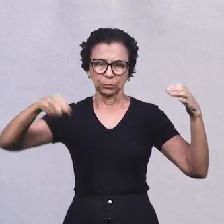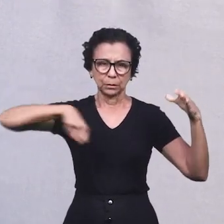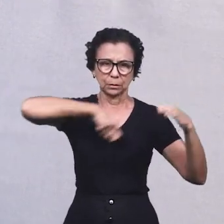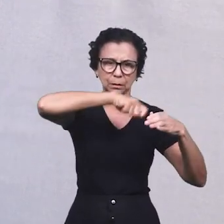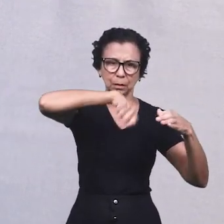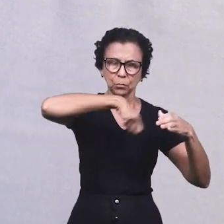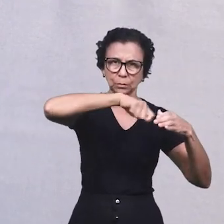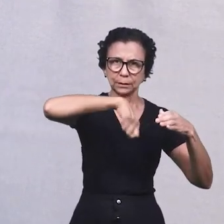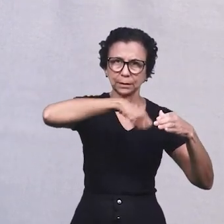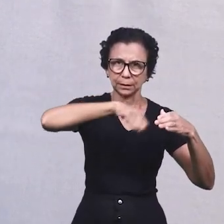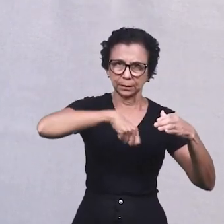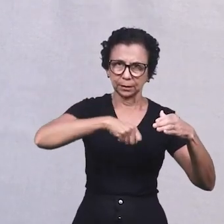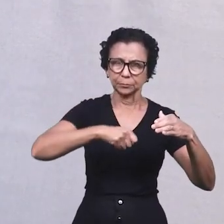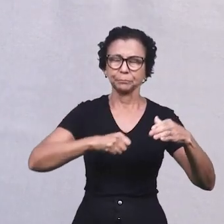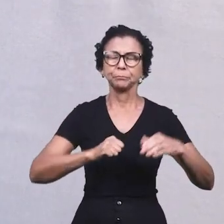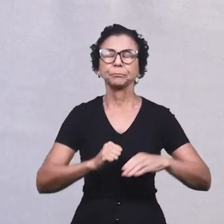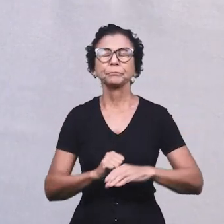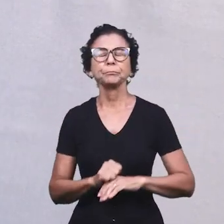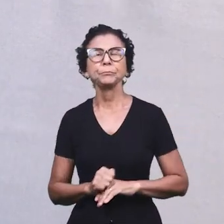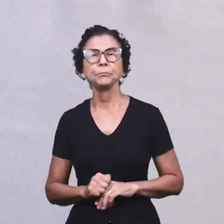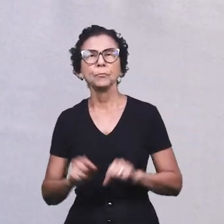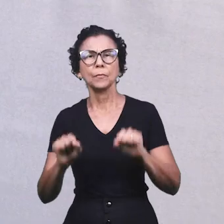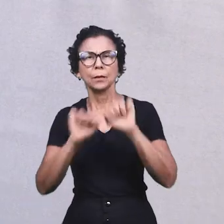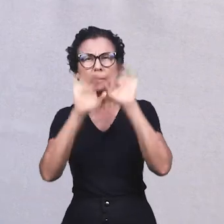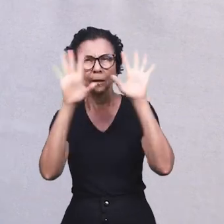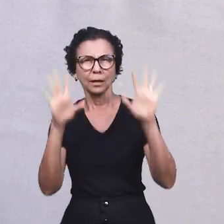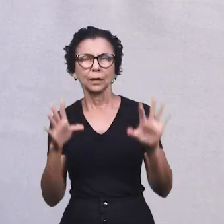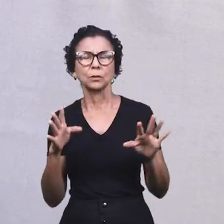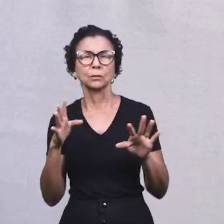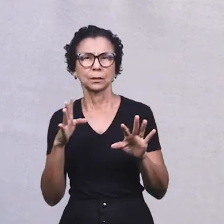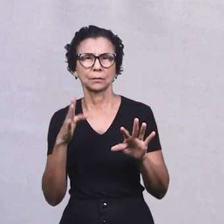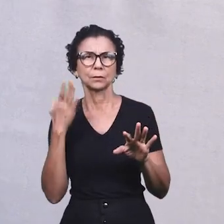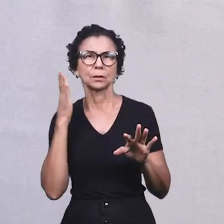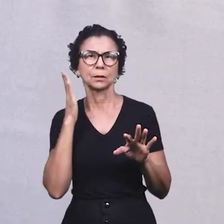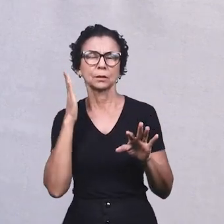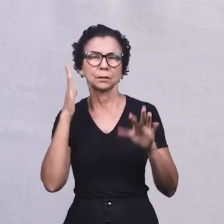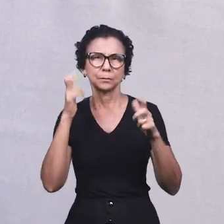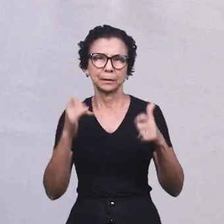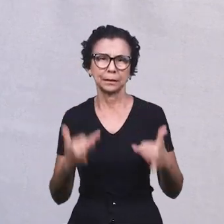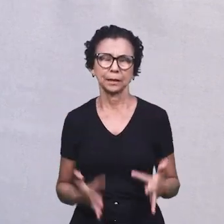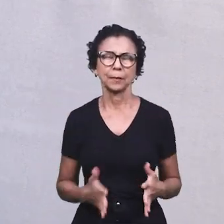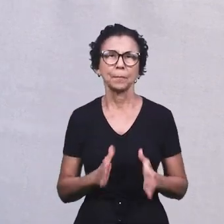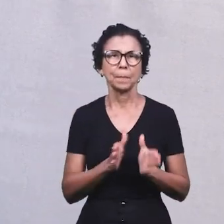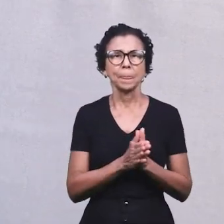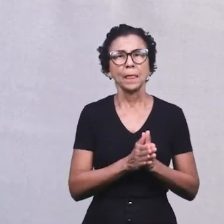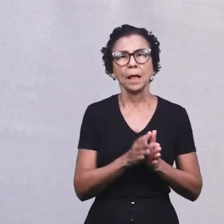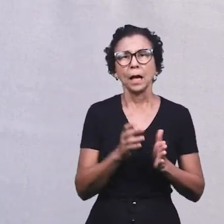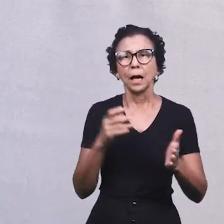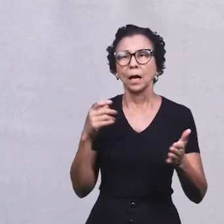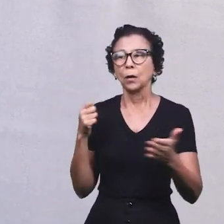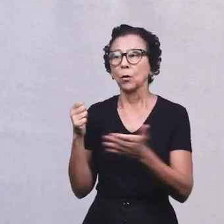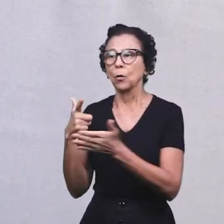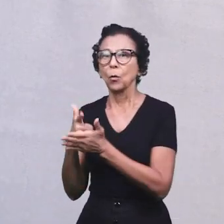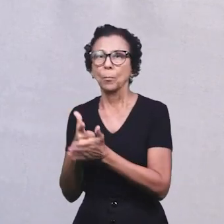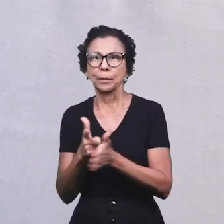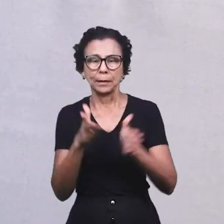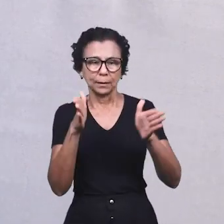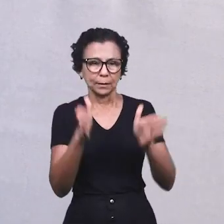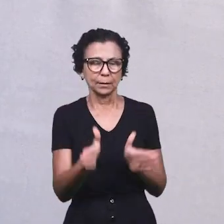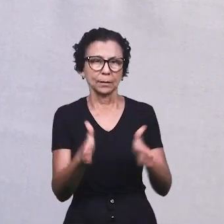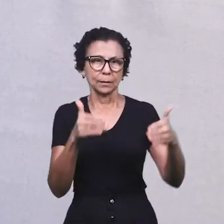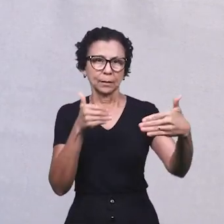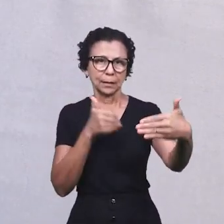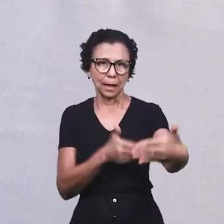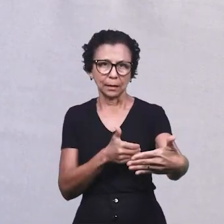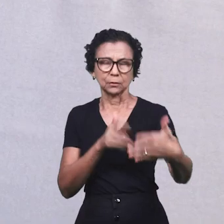para quem estiver começando visualizar isso, né? Essas caixas de armazenagem, e eu etiquetava